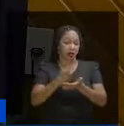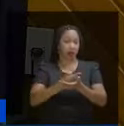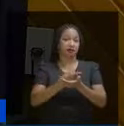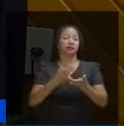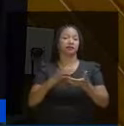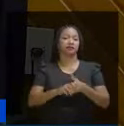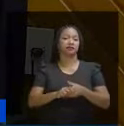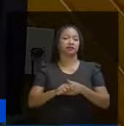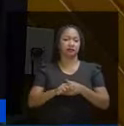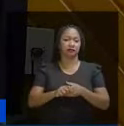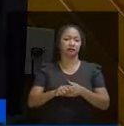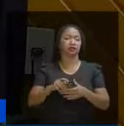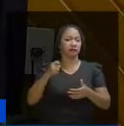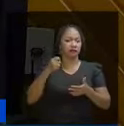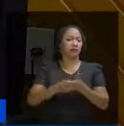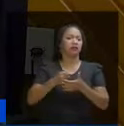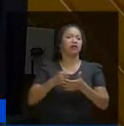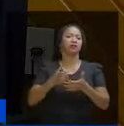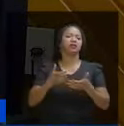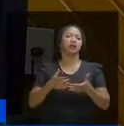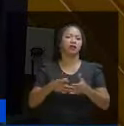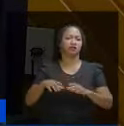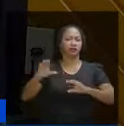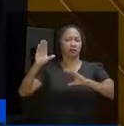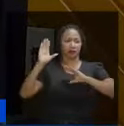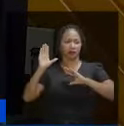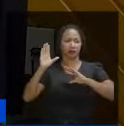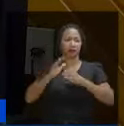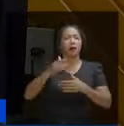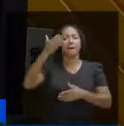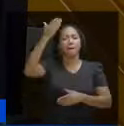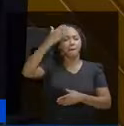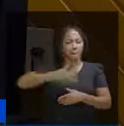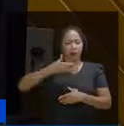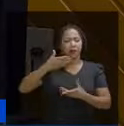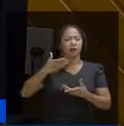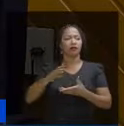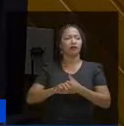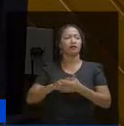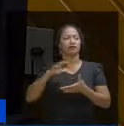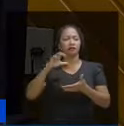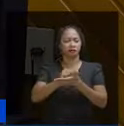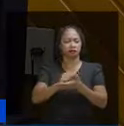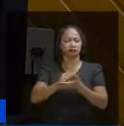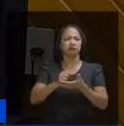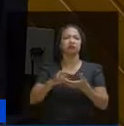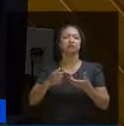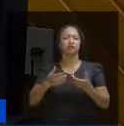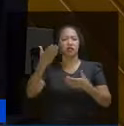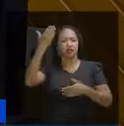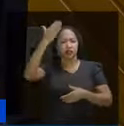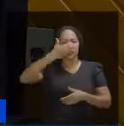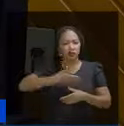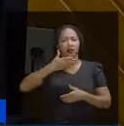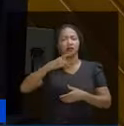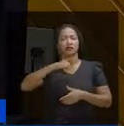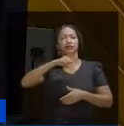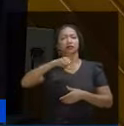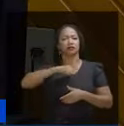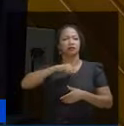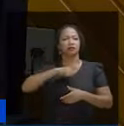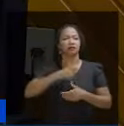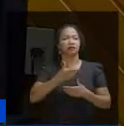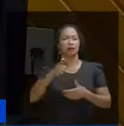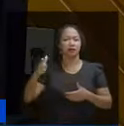é autorizado às candidatas e candidatos a fazerem prova de filiação do registro de candidatura, desde que as provas trazidas não